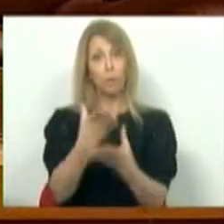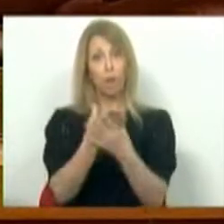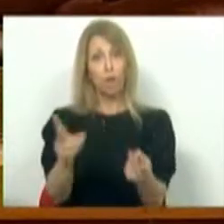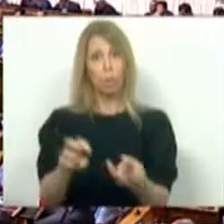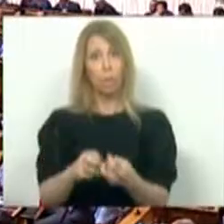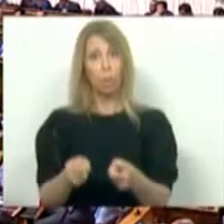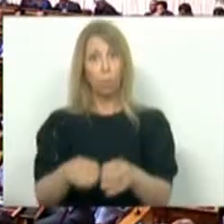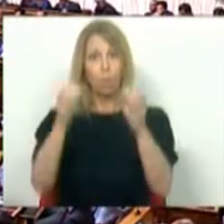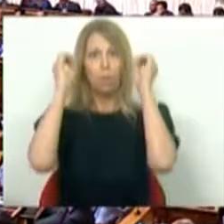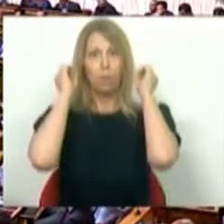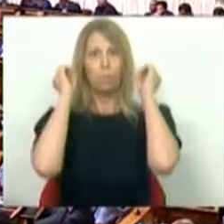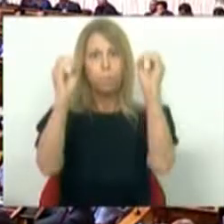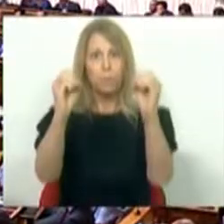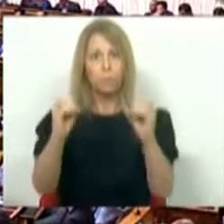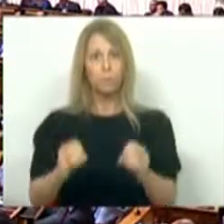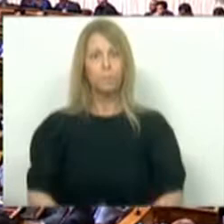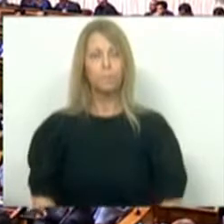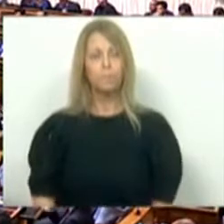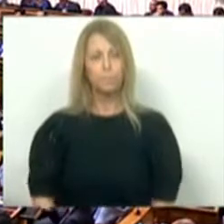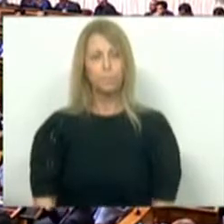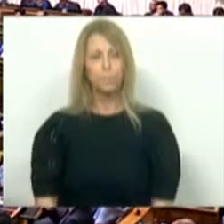seus problemas.